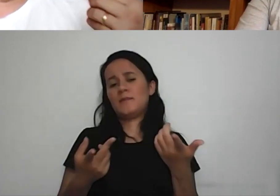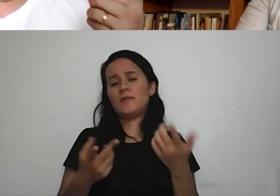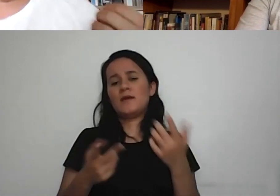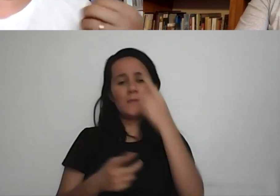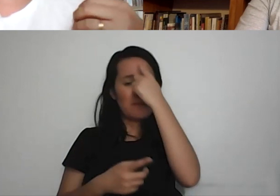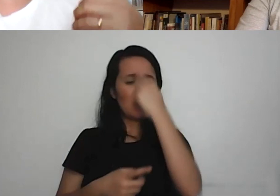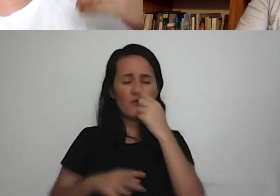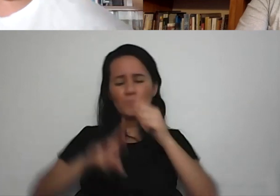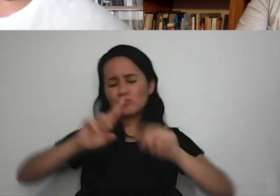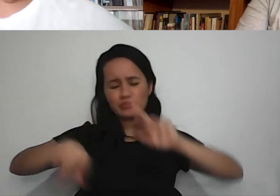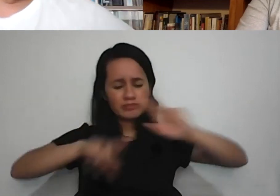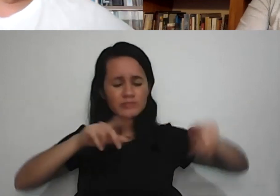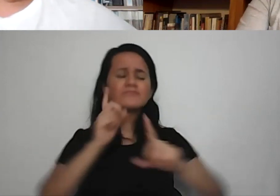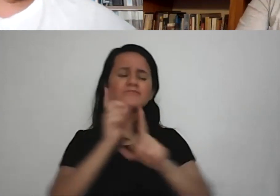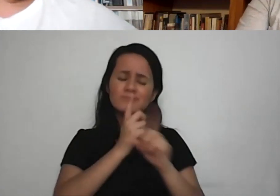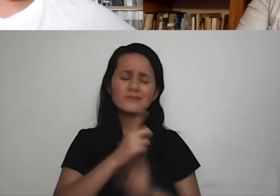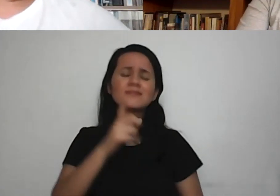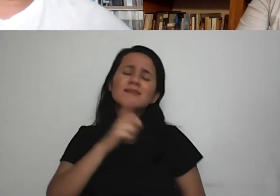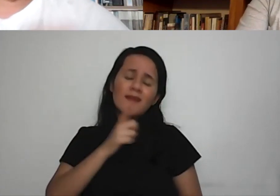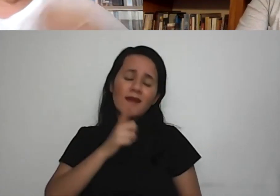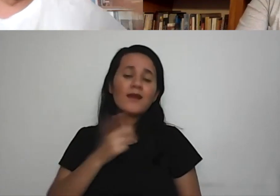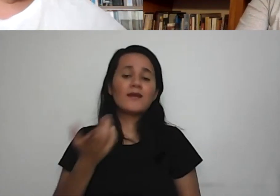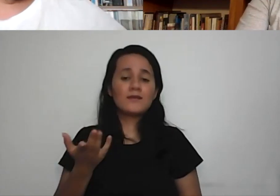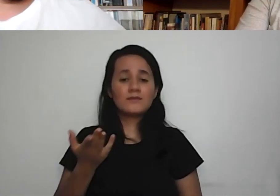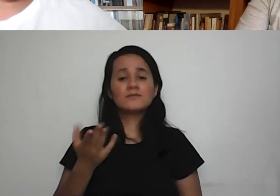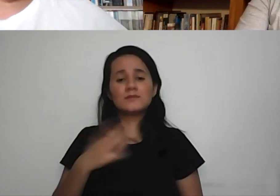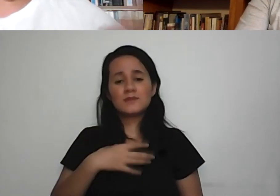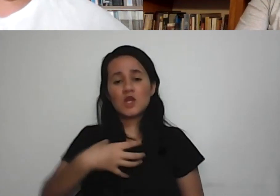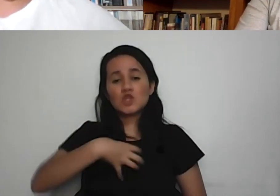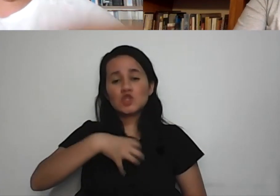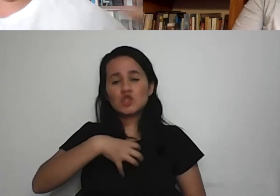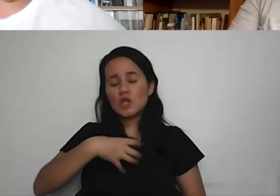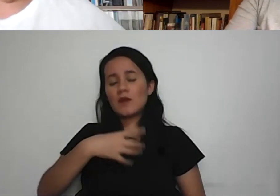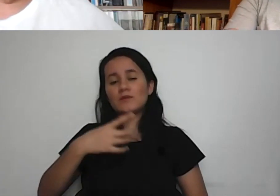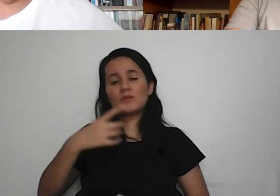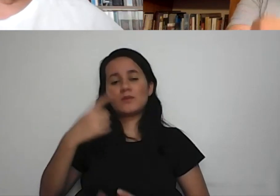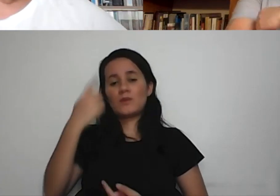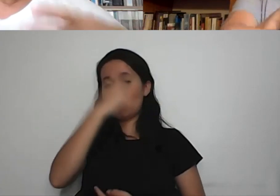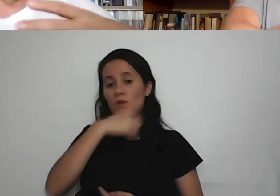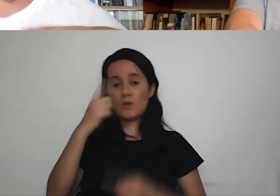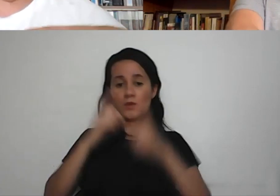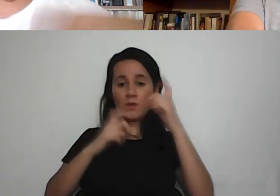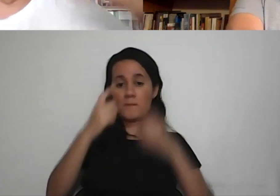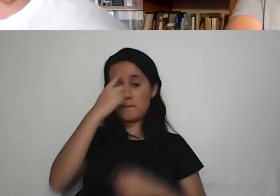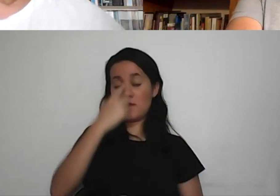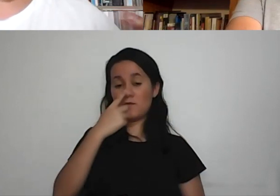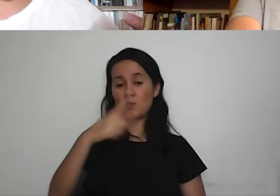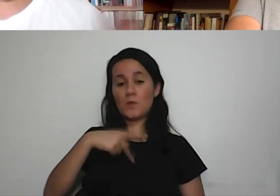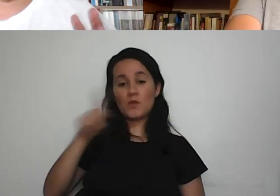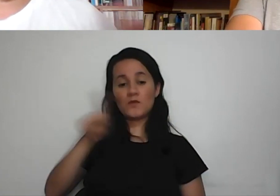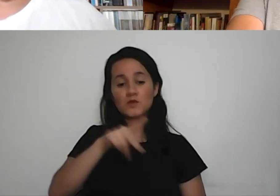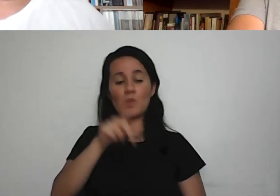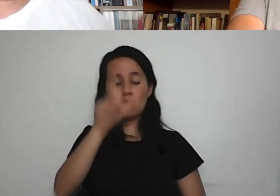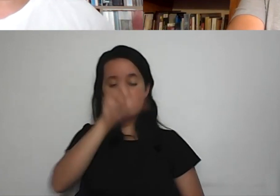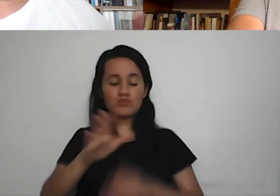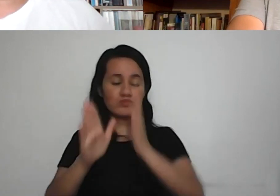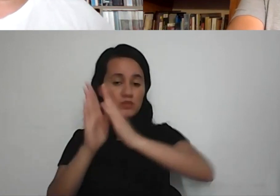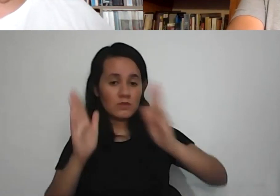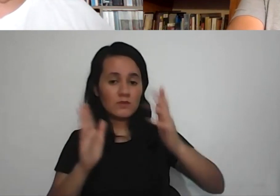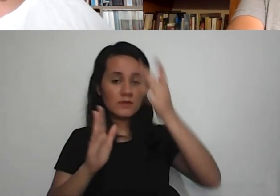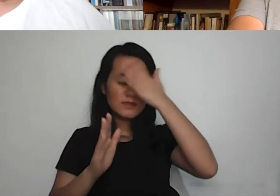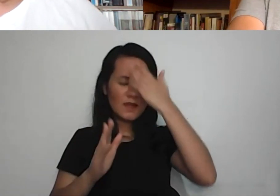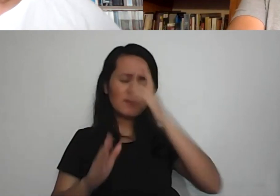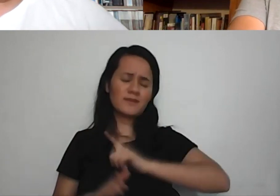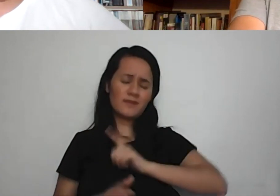perfis diferentes, a gente... caricaturas, né, do perfil do professor, do bibliotecário, a gente sabe